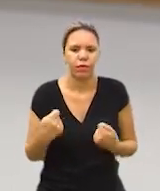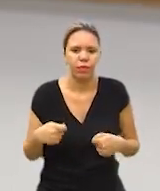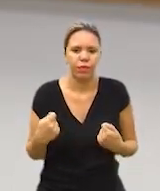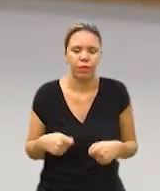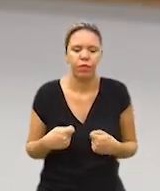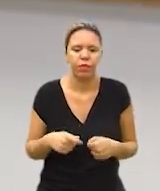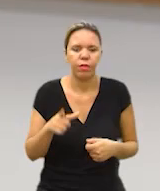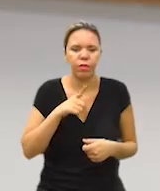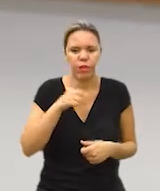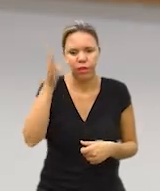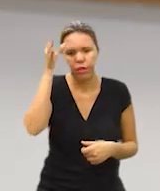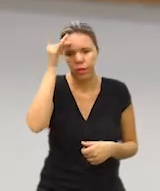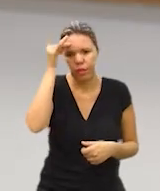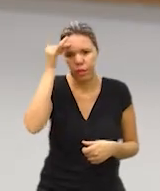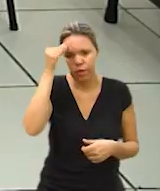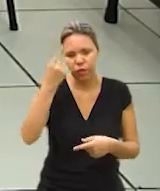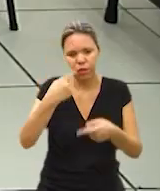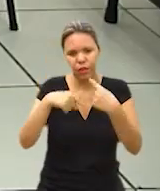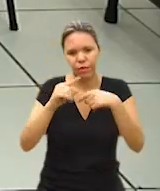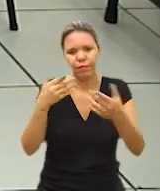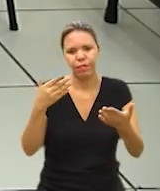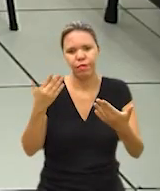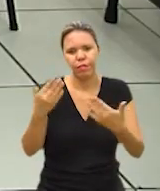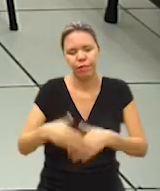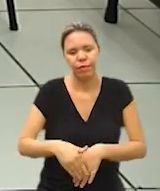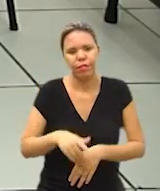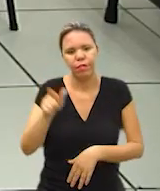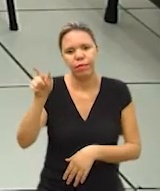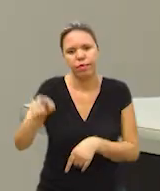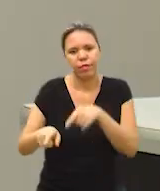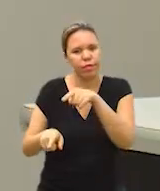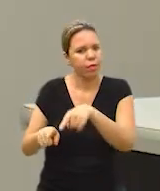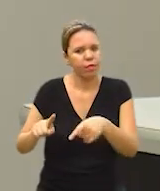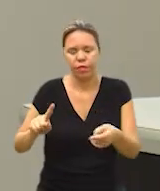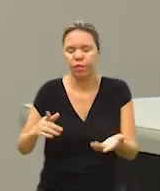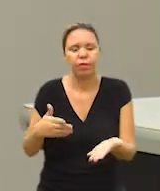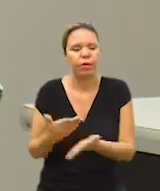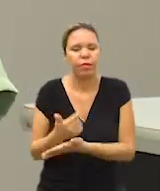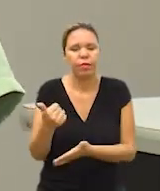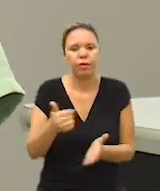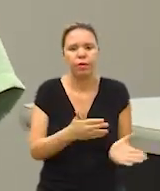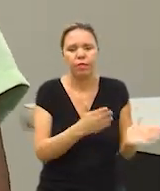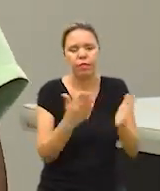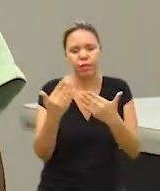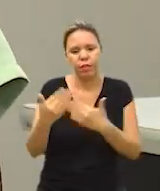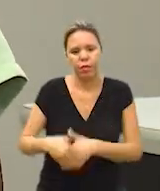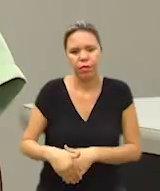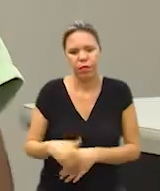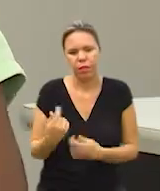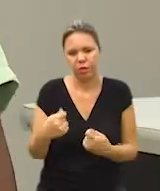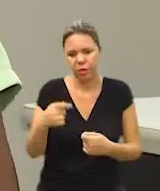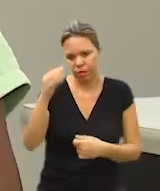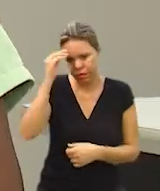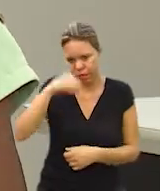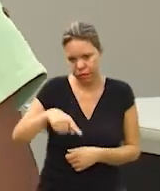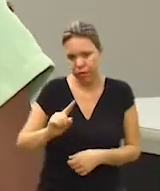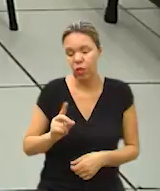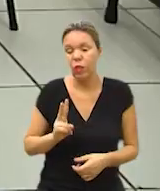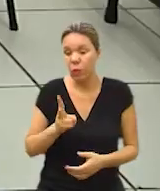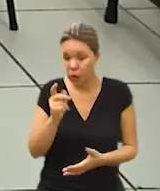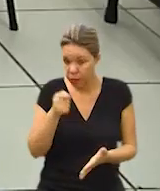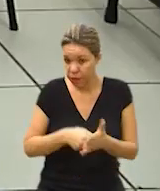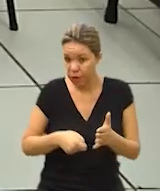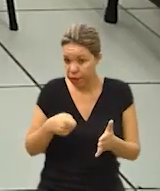necessário para obter o sucesso na prova. Agora, a pessoa que não passa, né, na primeira tentativa, ela deve desistir ou ela deve